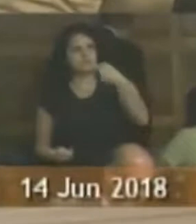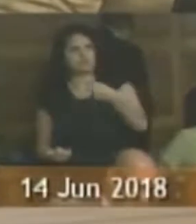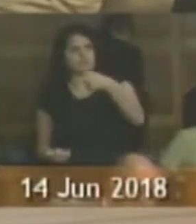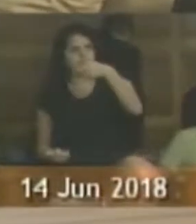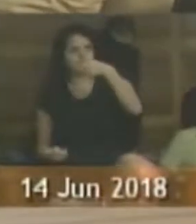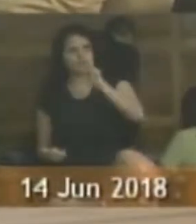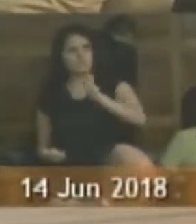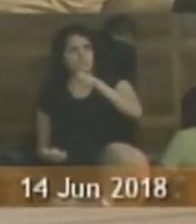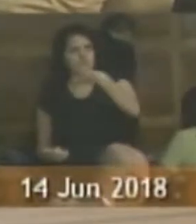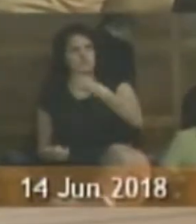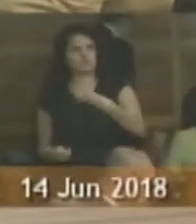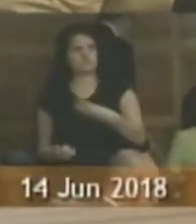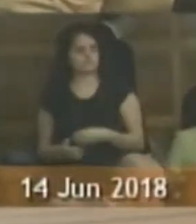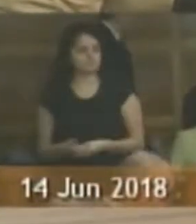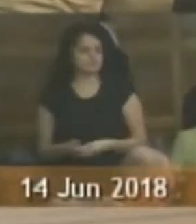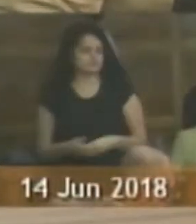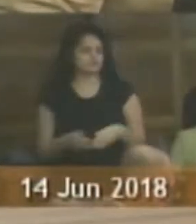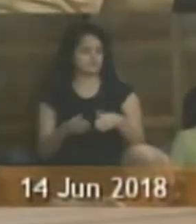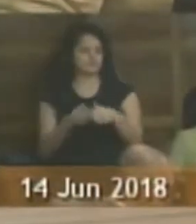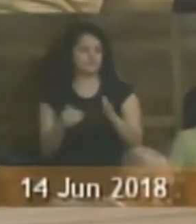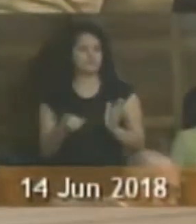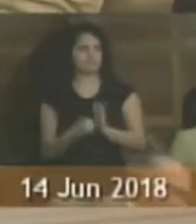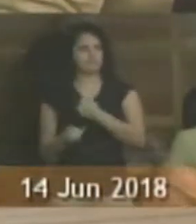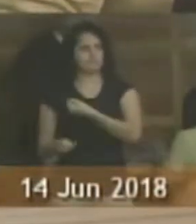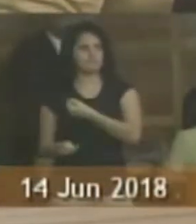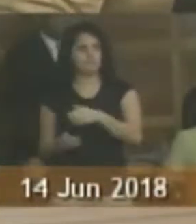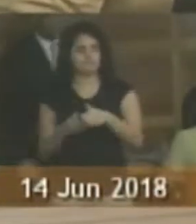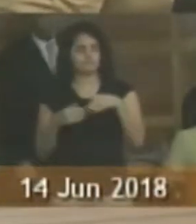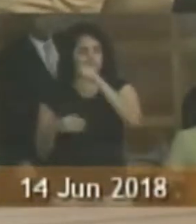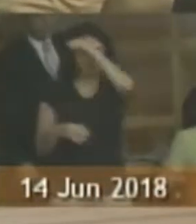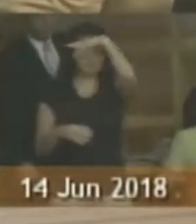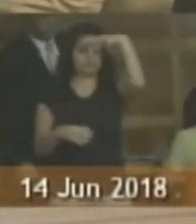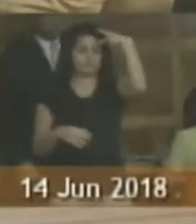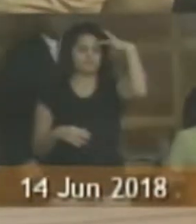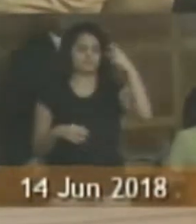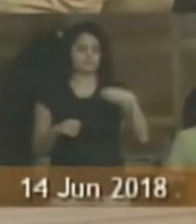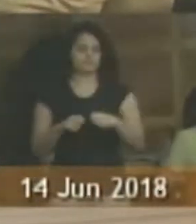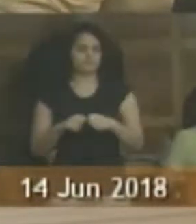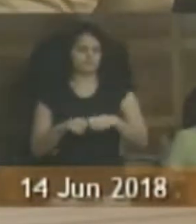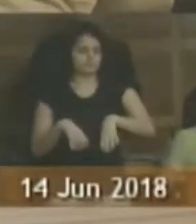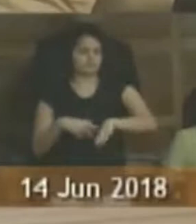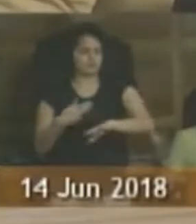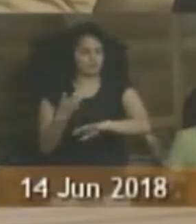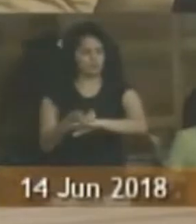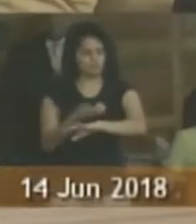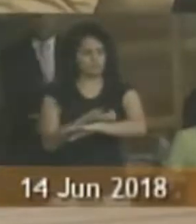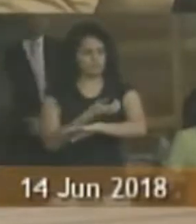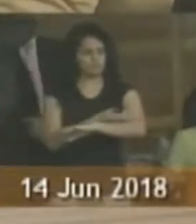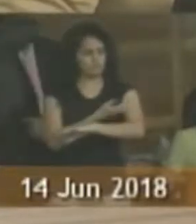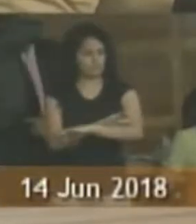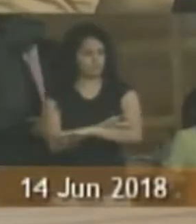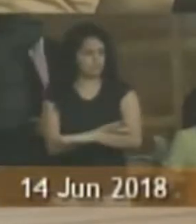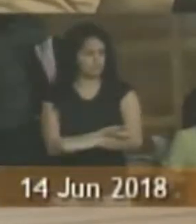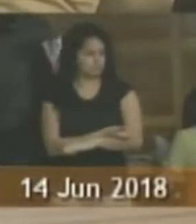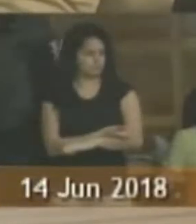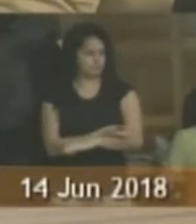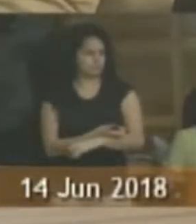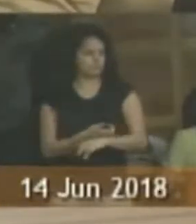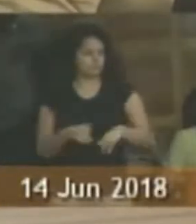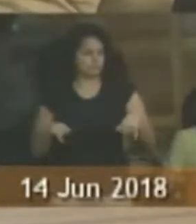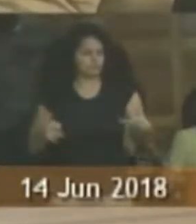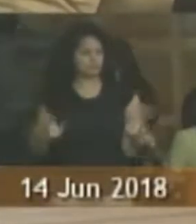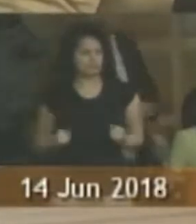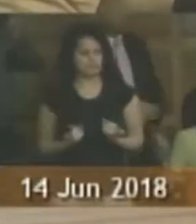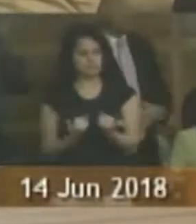1753 de 2018, Elinho do Sindicato, indicando ao prefeito municipal obra de paisagismo em frente à ponte de acesso ao vilage, rodovia